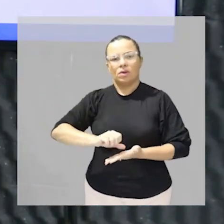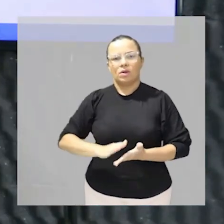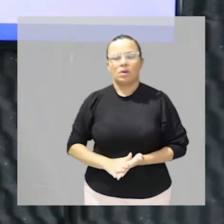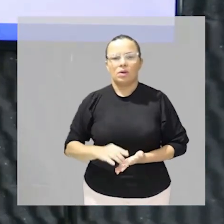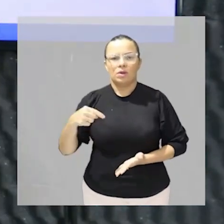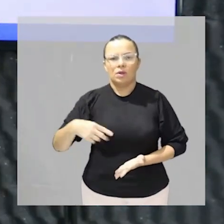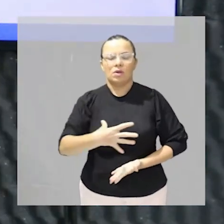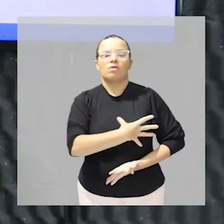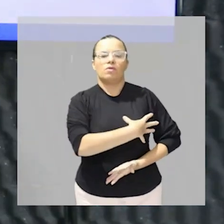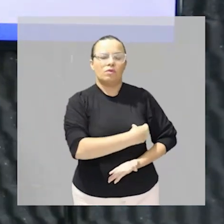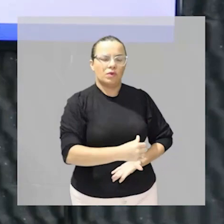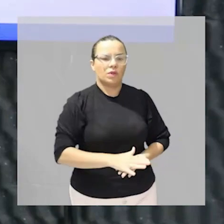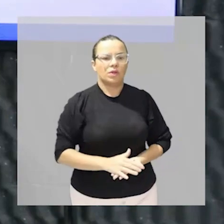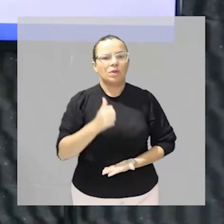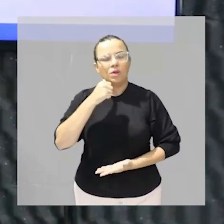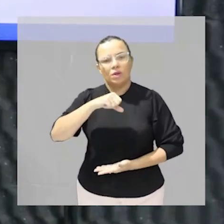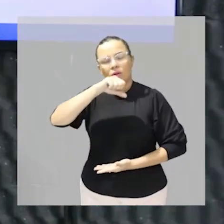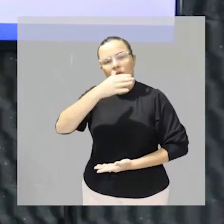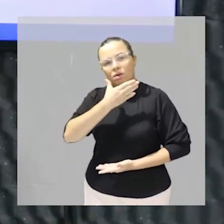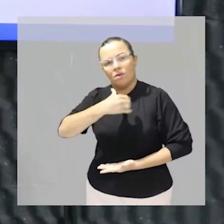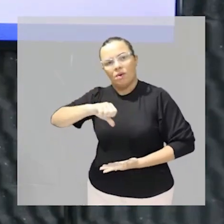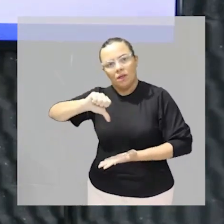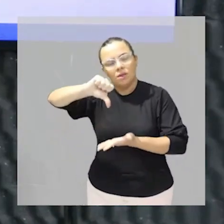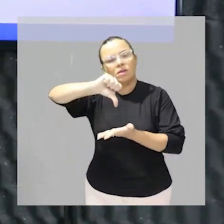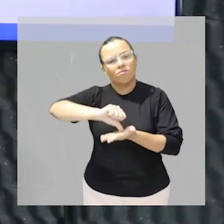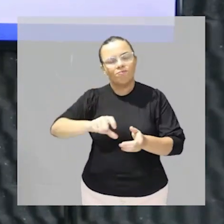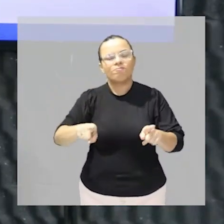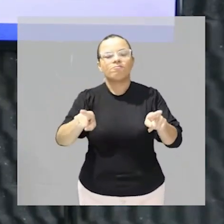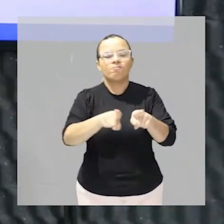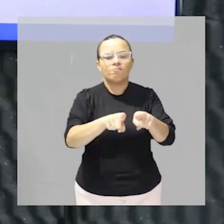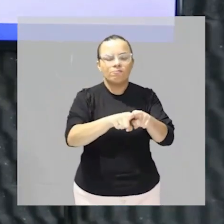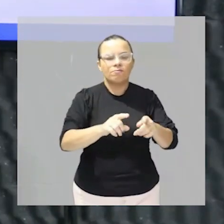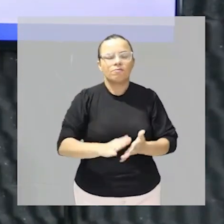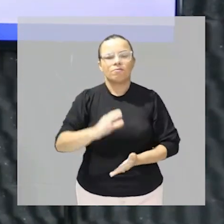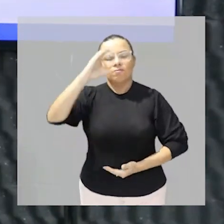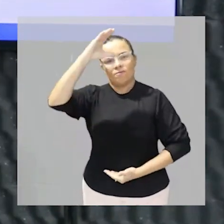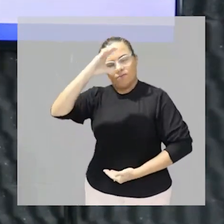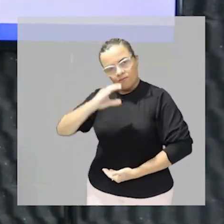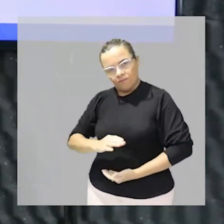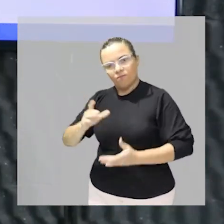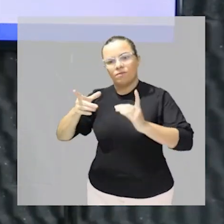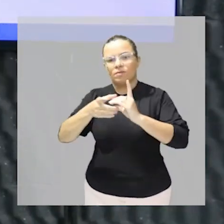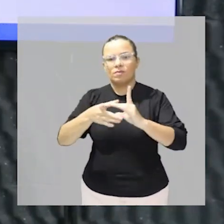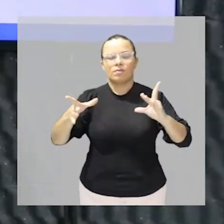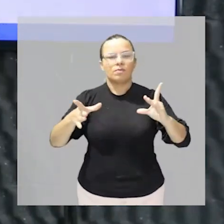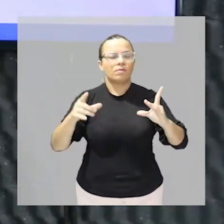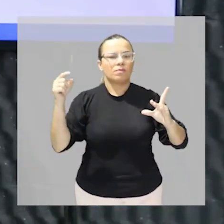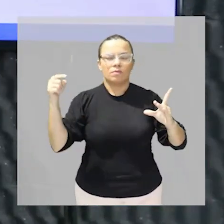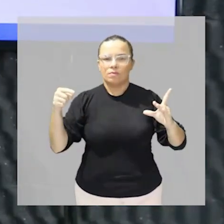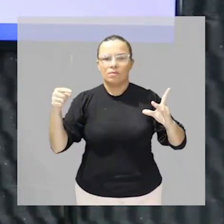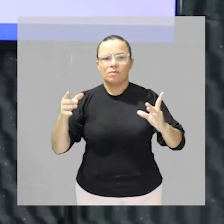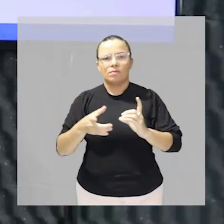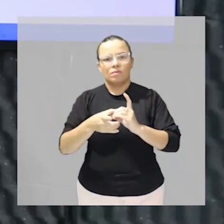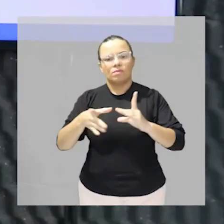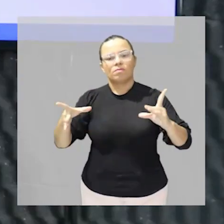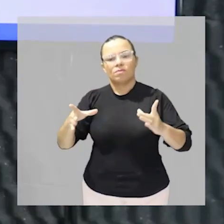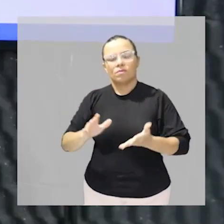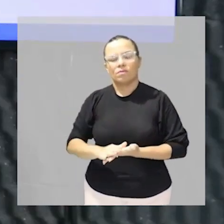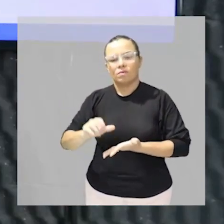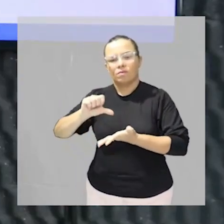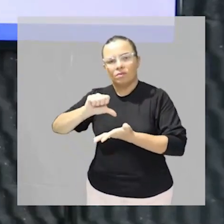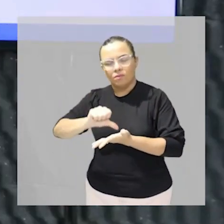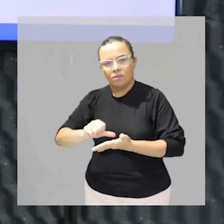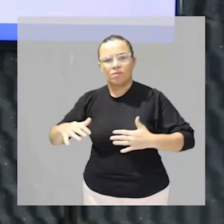de pais atenienses. Um cidadão que dentro dessa democracia, dessa polis,